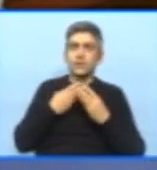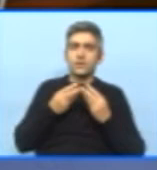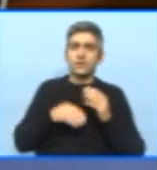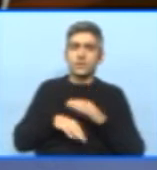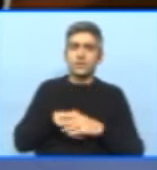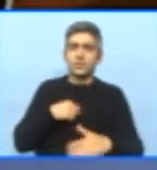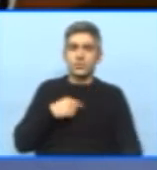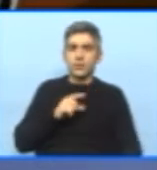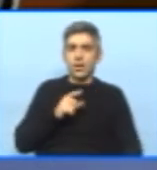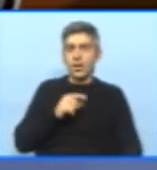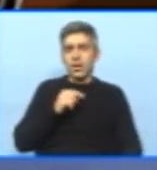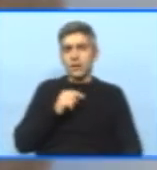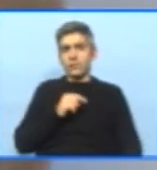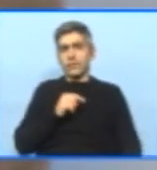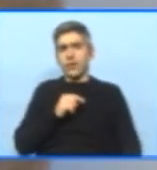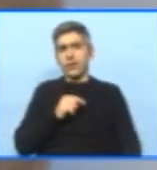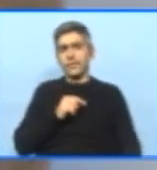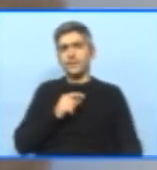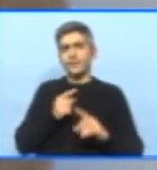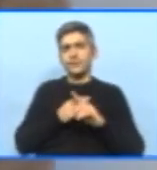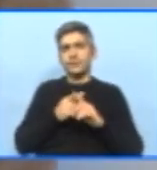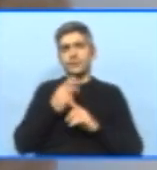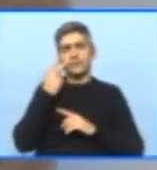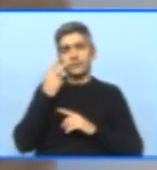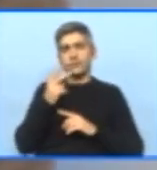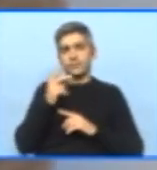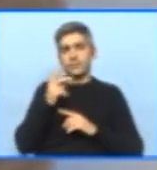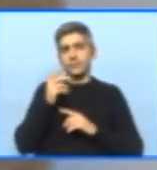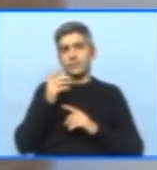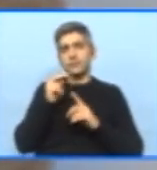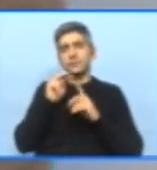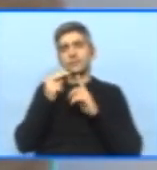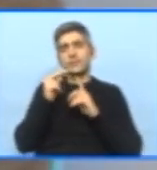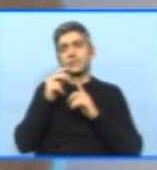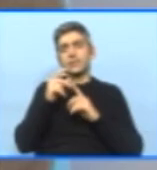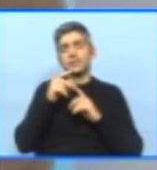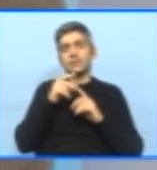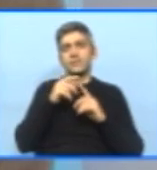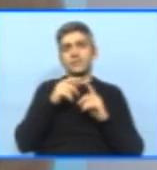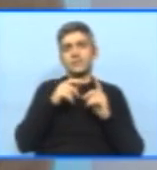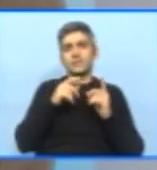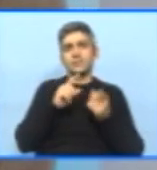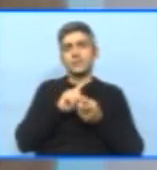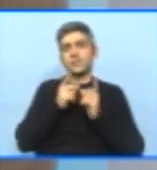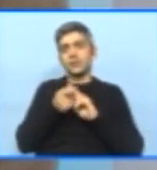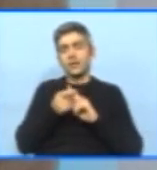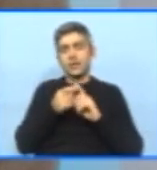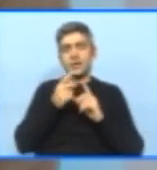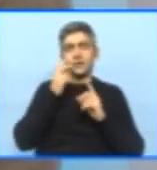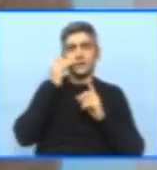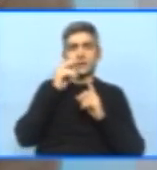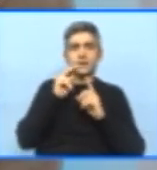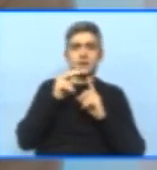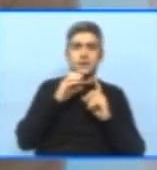Não. E é interessante ver que a visão dos discípulos contraposta à visão de Cristo. Os